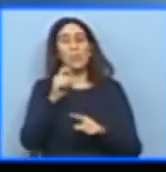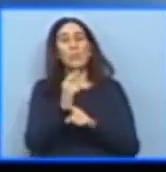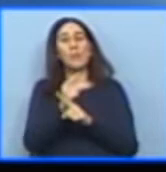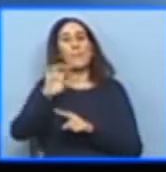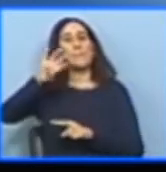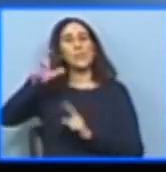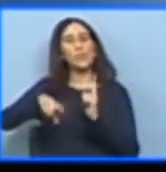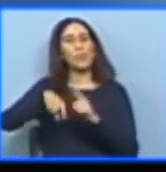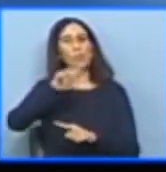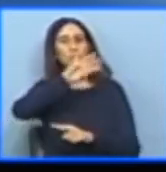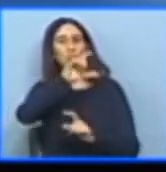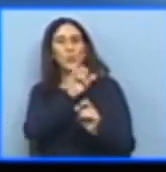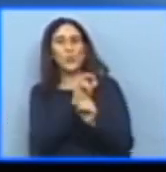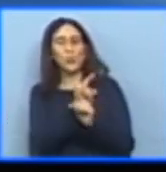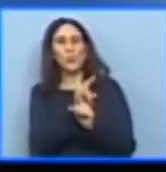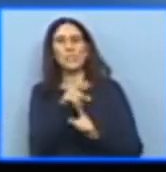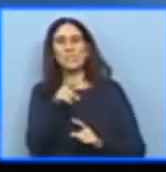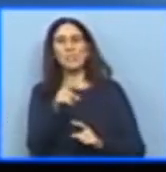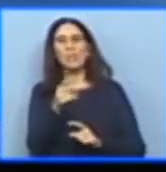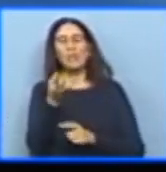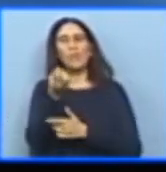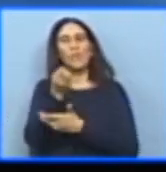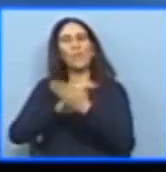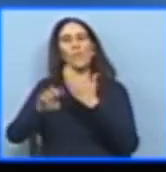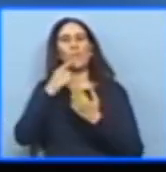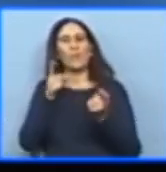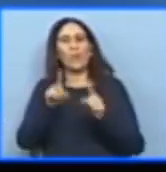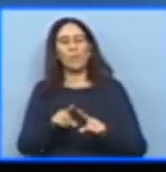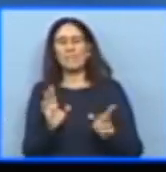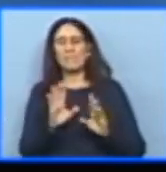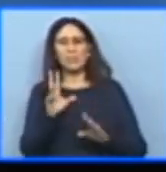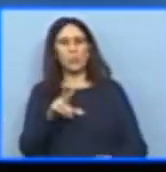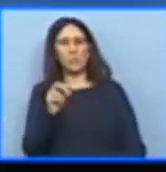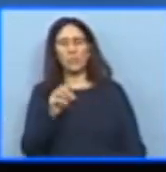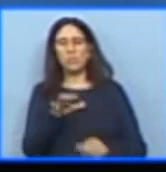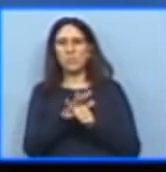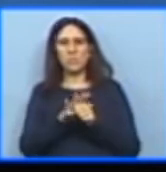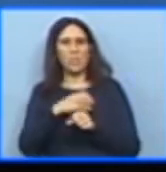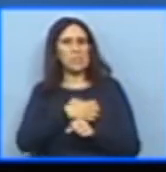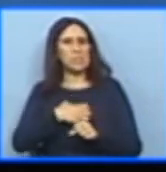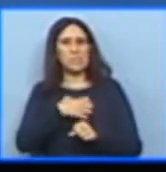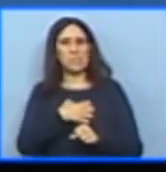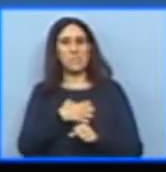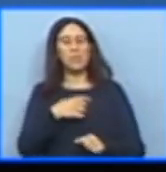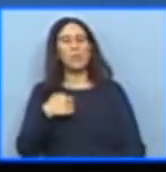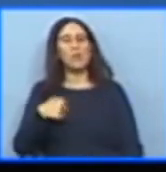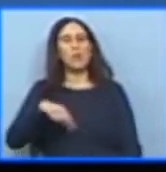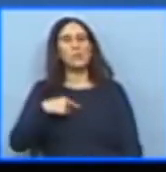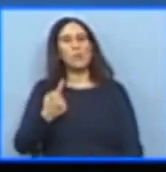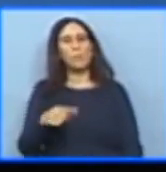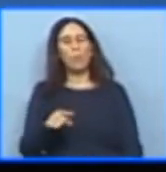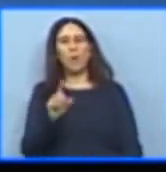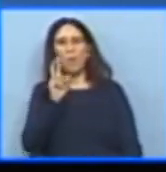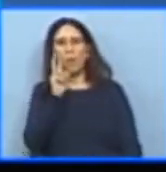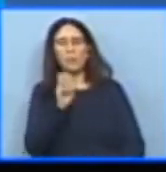país e vão para o outro e nunca podem ser devolvidas às situações dramáticas e não e ficaram só muito